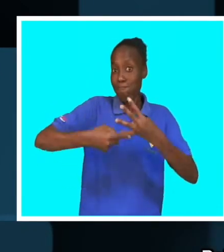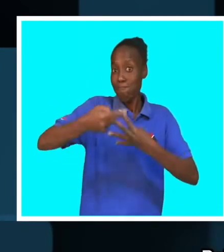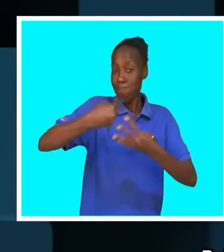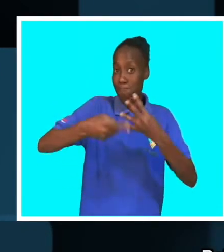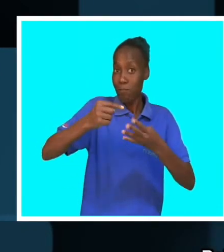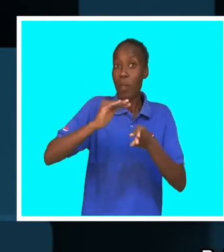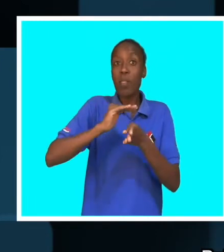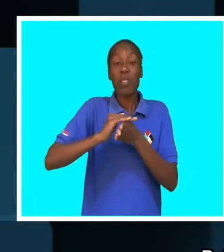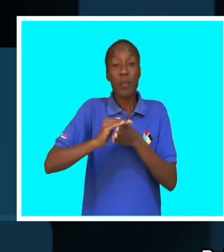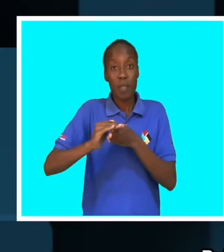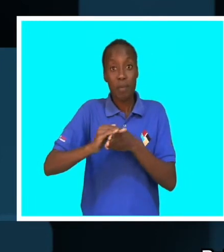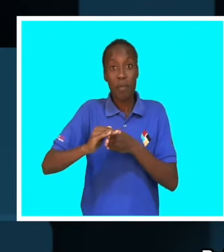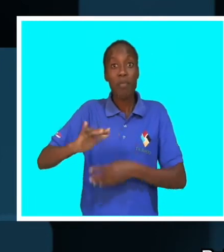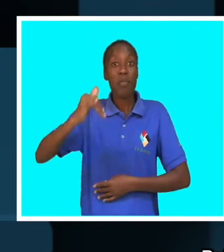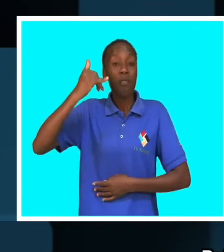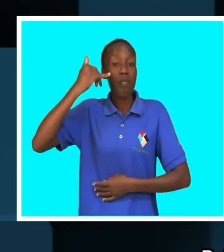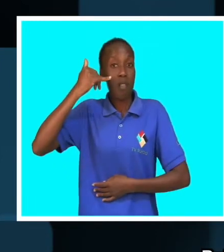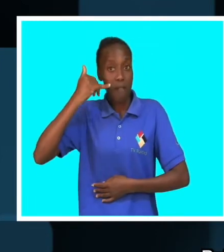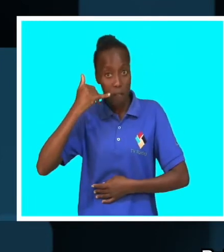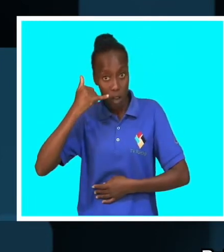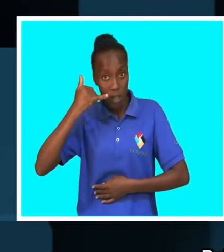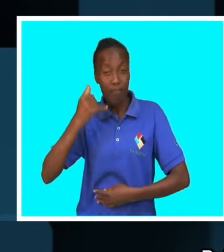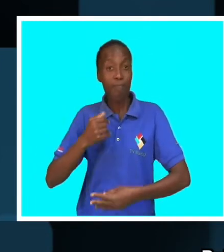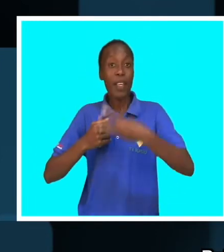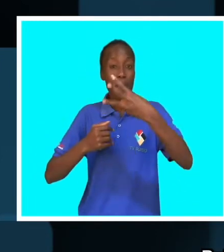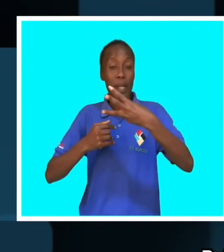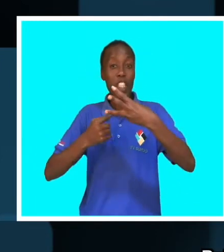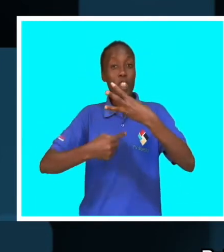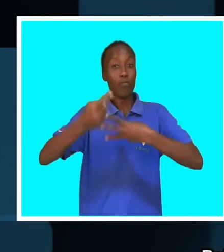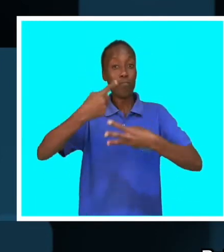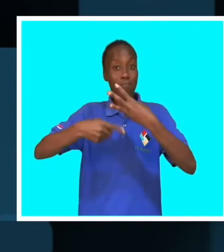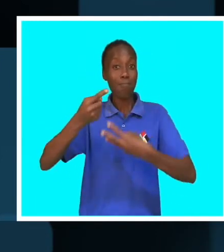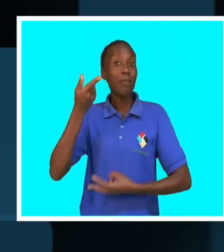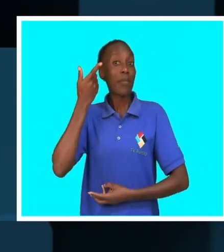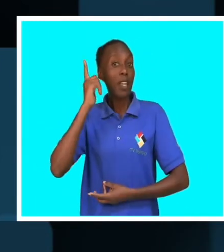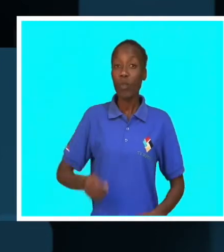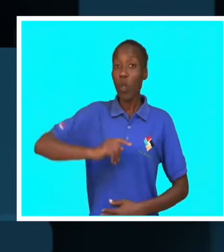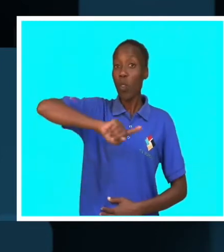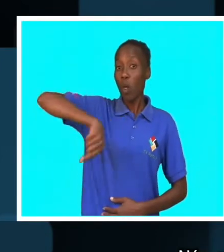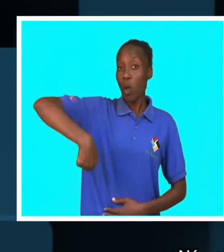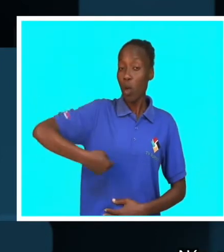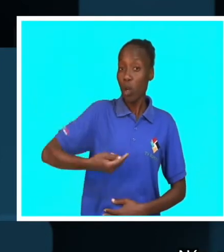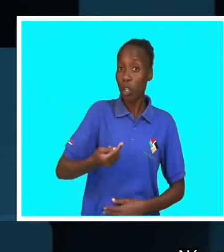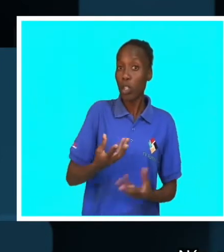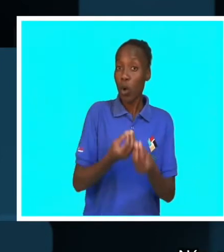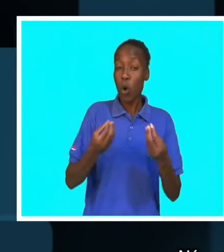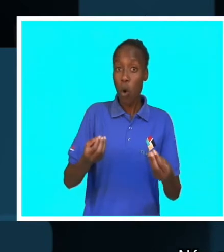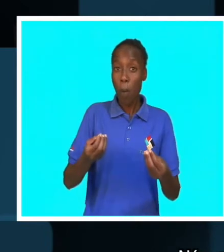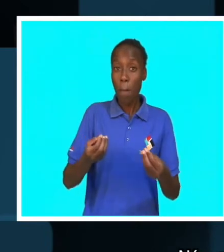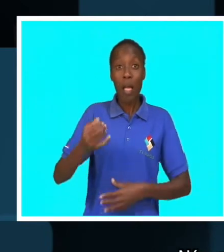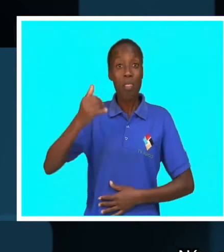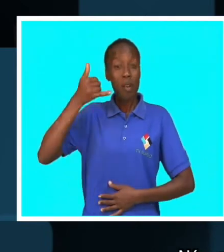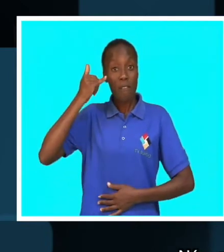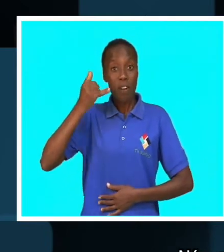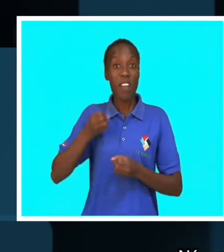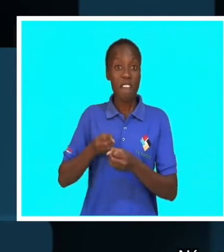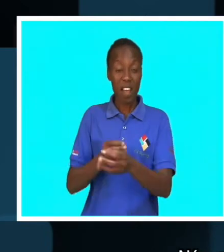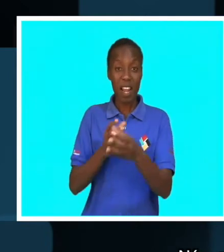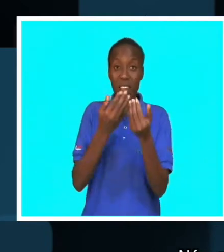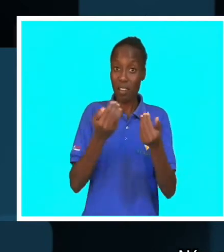a falar da telefonia fixa, as três telefonias móveis. Nós, como linha Fala Criança,